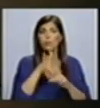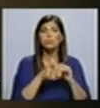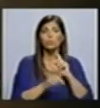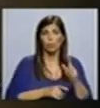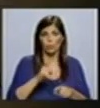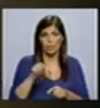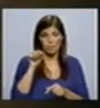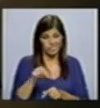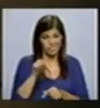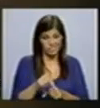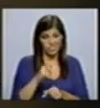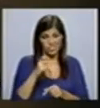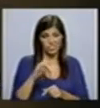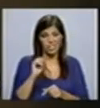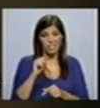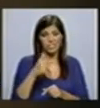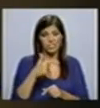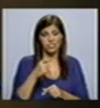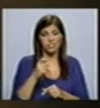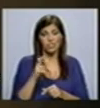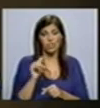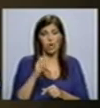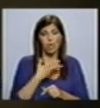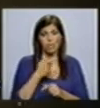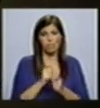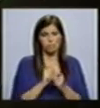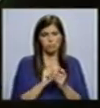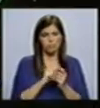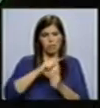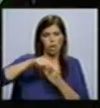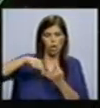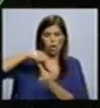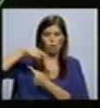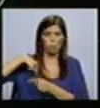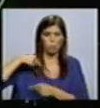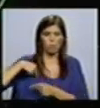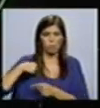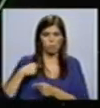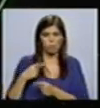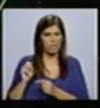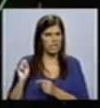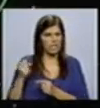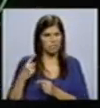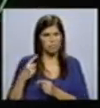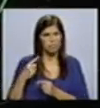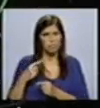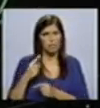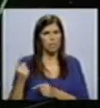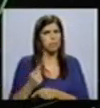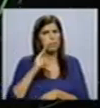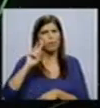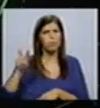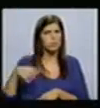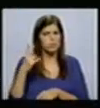este asteroide está a rodar muito rapidamente sobre si próprio. Demora cerca de 2 horas a rodar sobre si próprio. Tem a ver